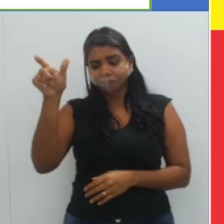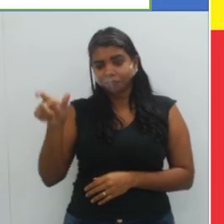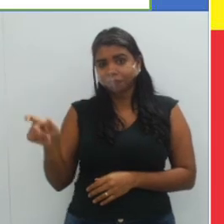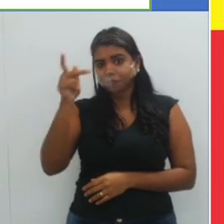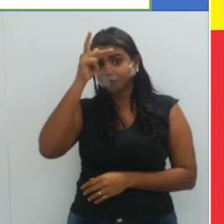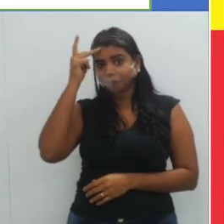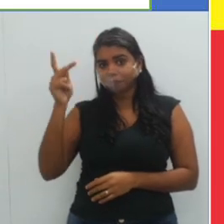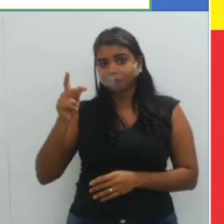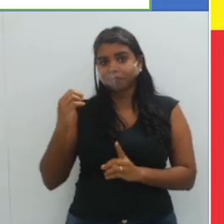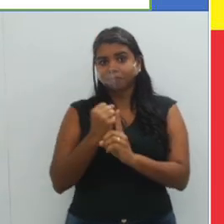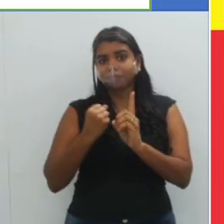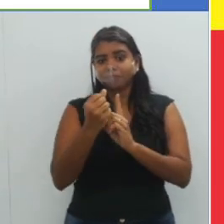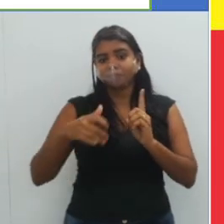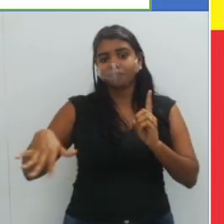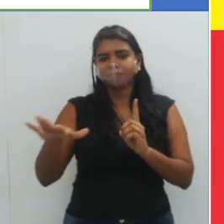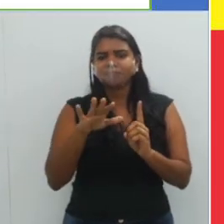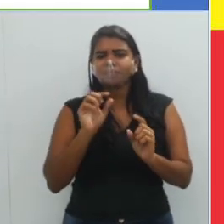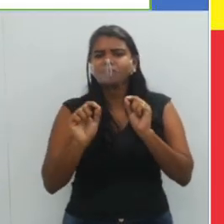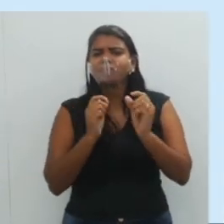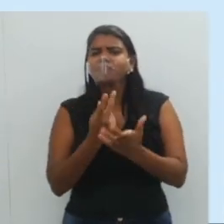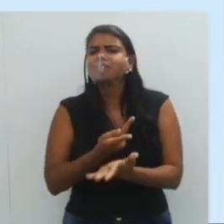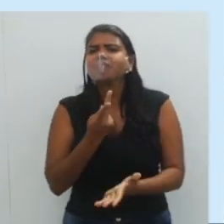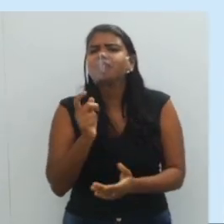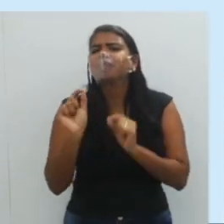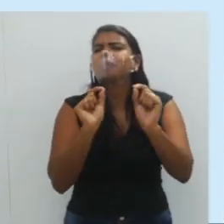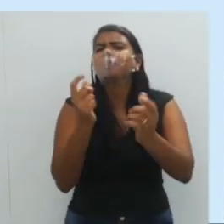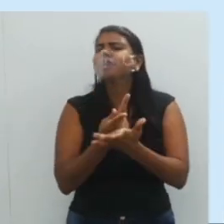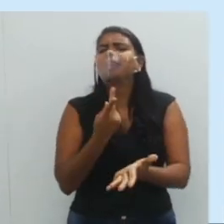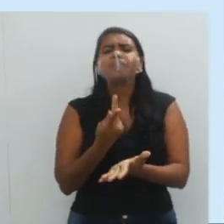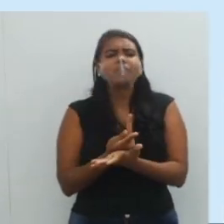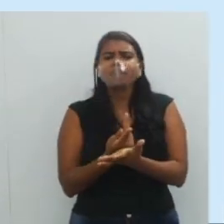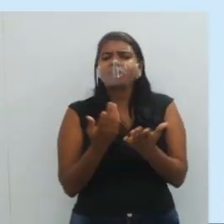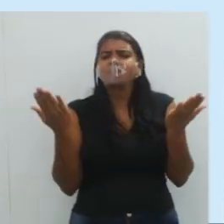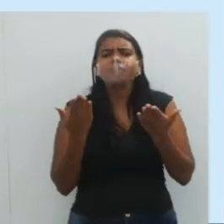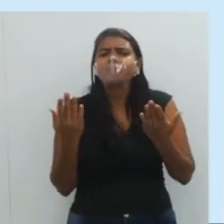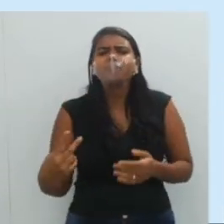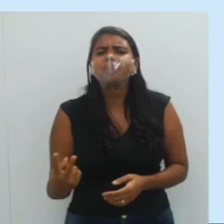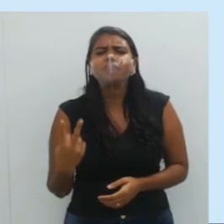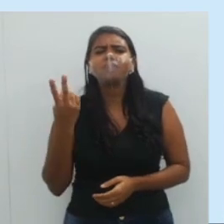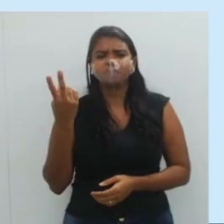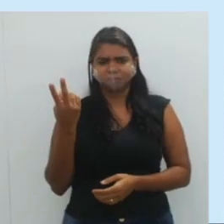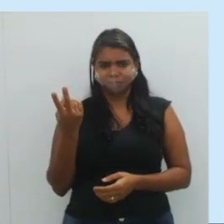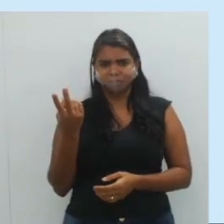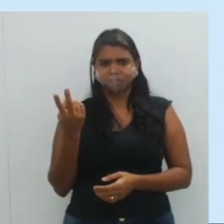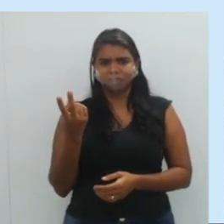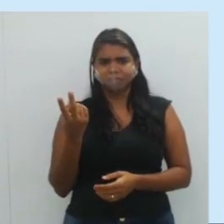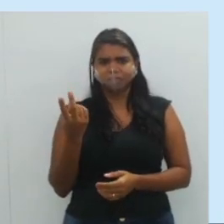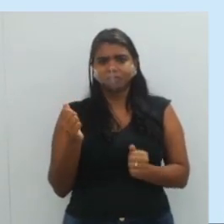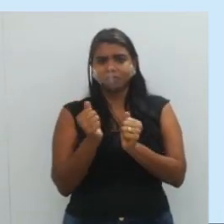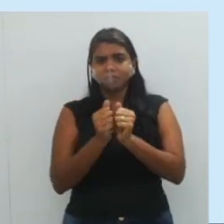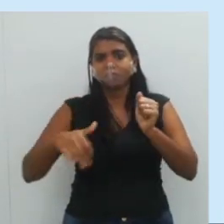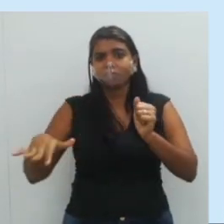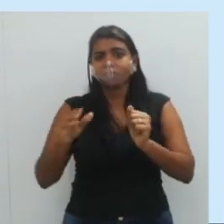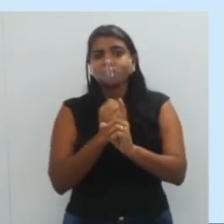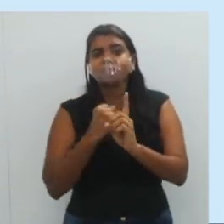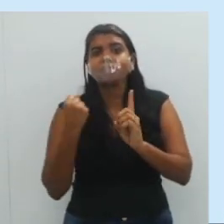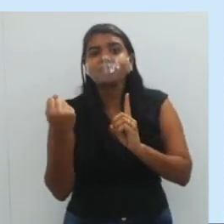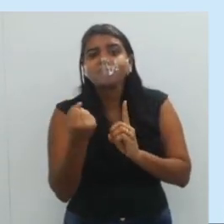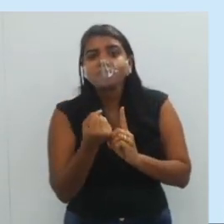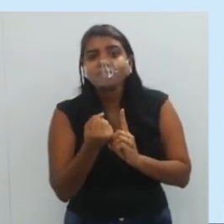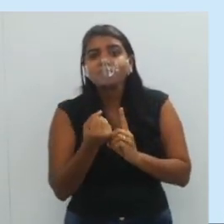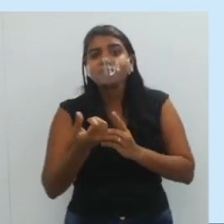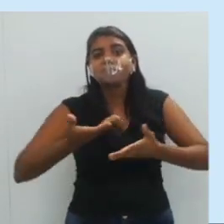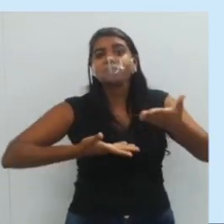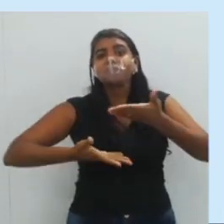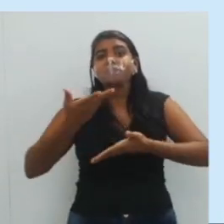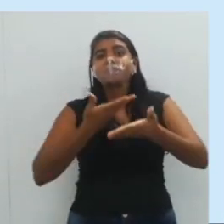pessoa ou sociedade. O que será certo? O que será errado? Quais são os valores da sociedade? Quais são os valores